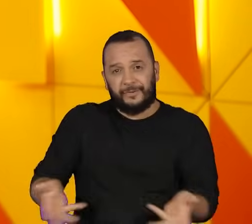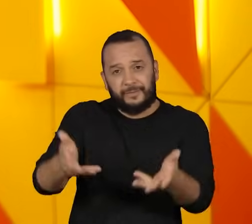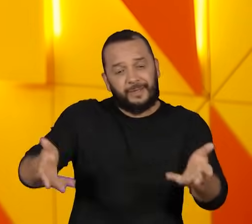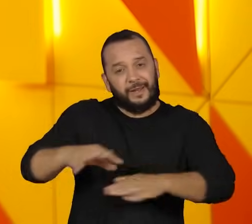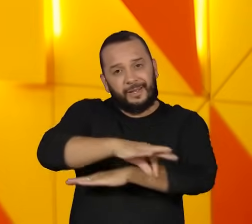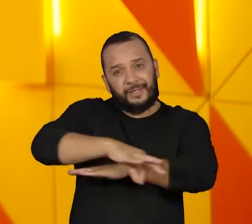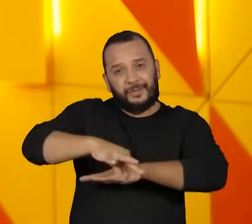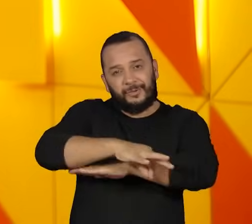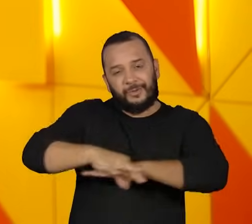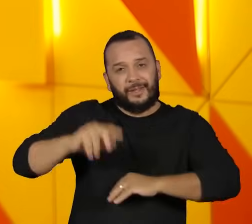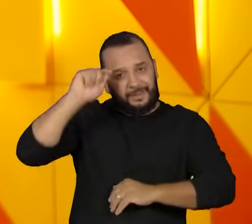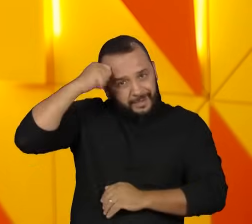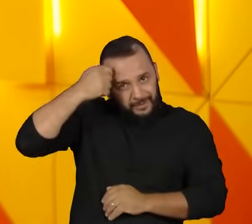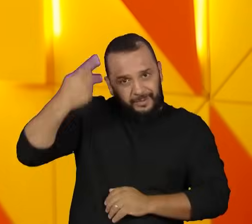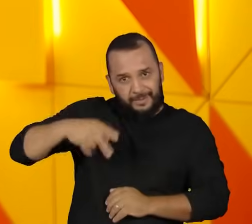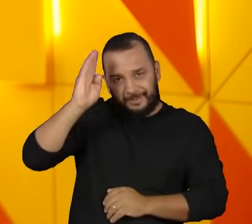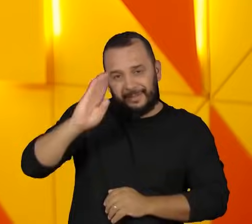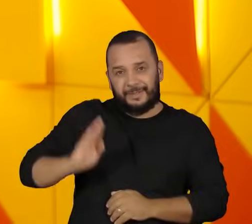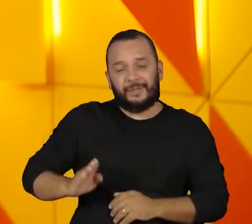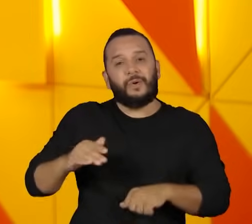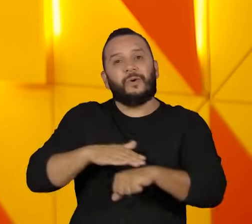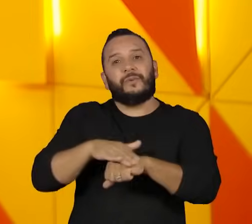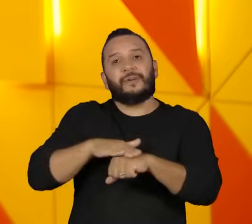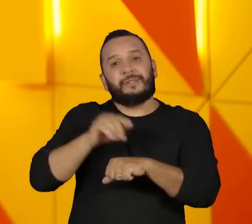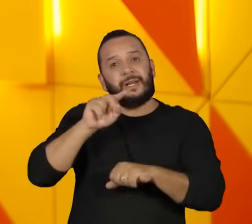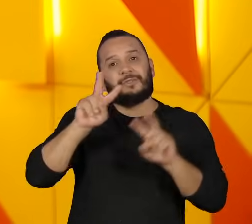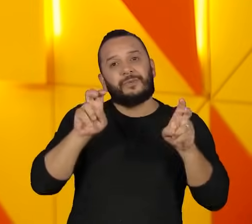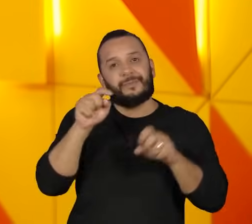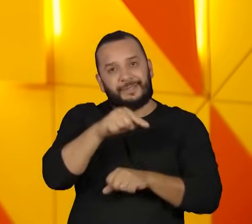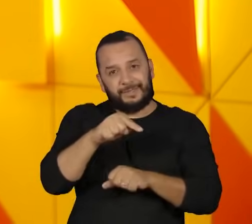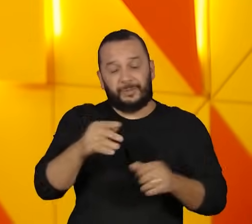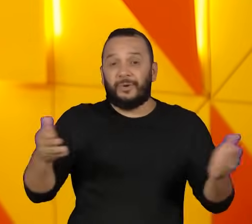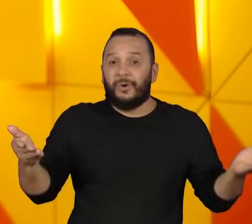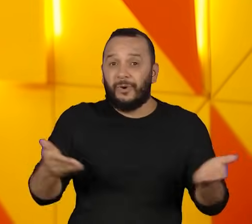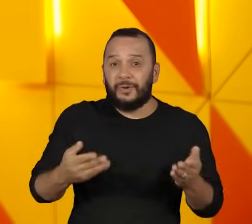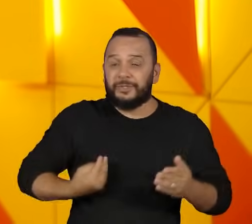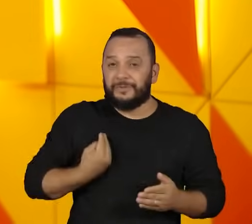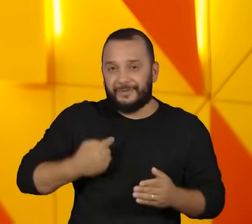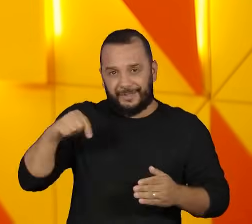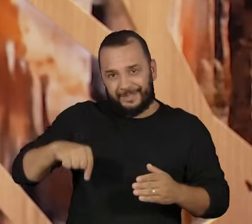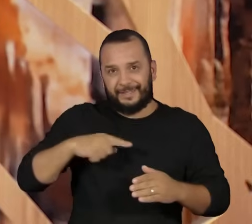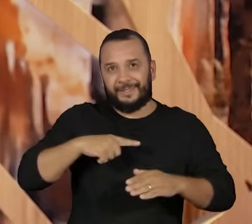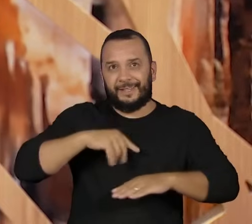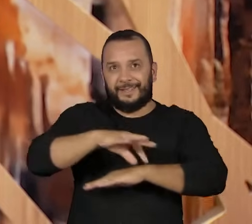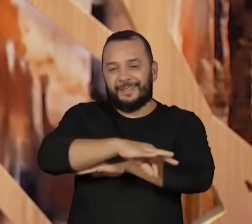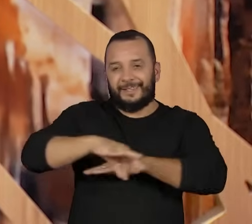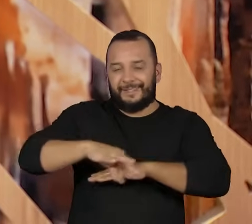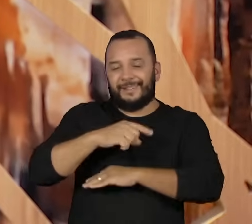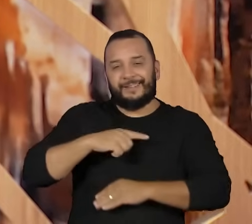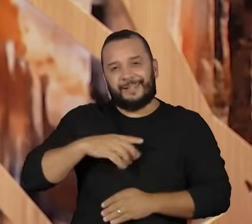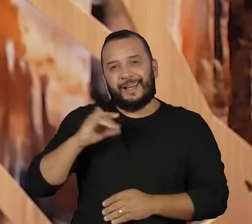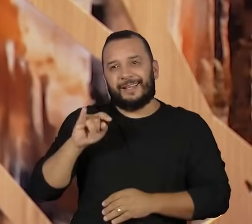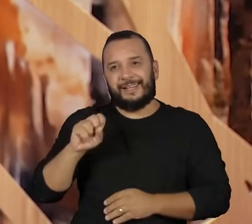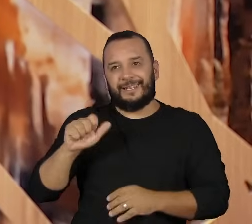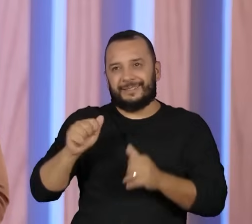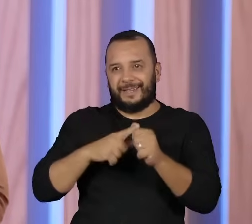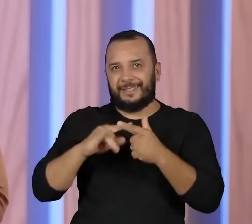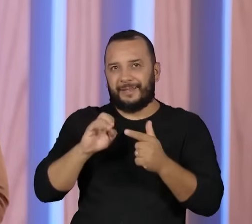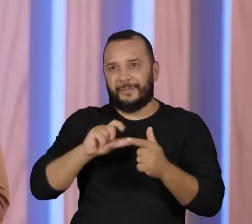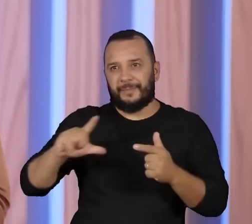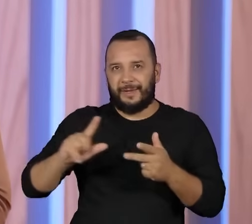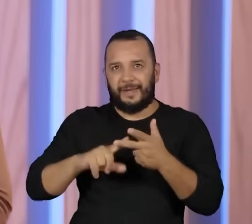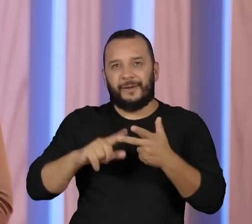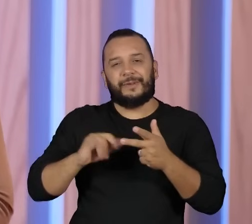toda semana aqui com a gente para conversar sobre esse assunto. E hoje eu estou recebendo aqui as arquitetas Caísa Isabel e